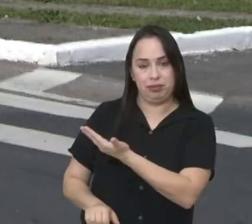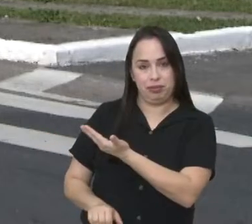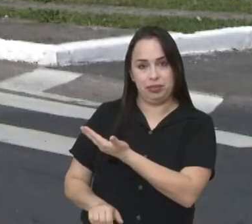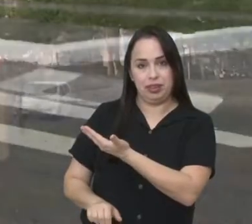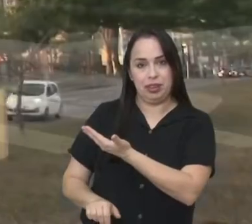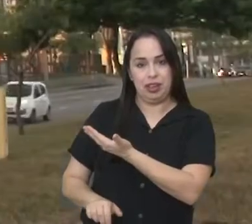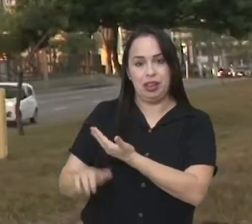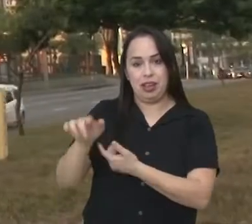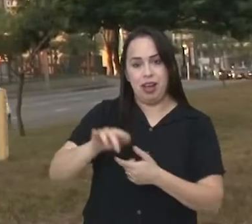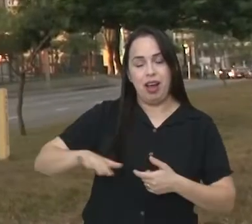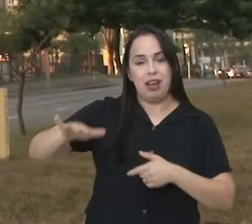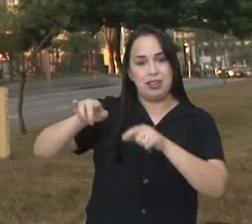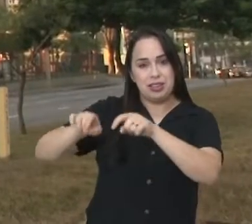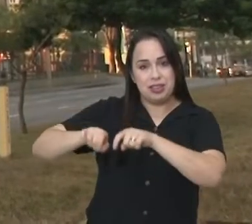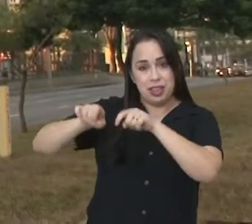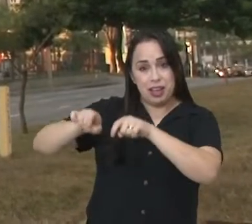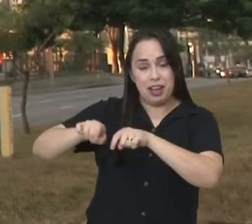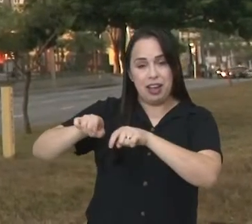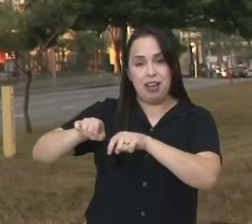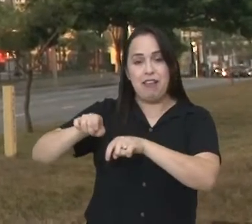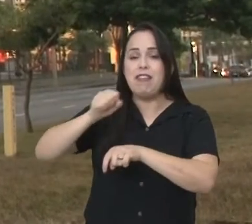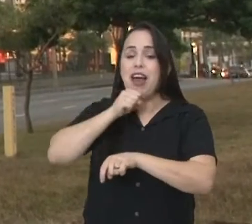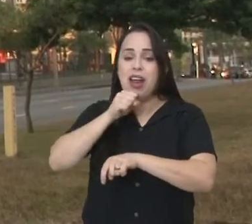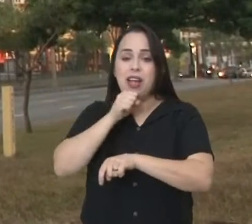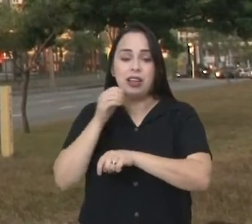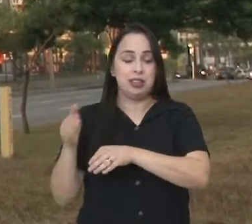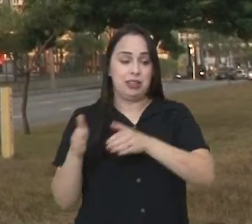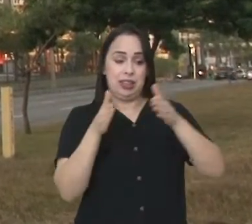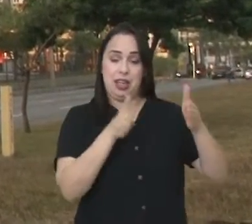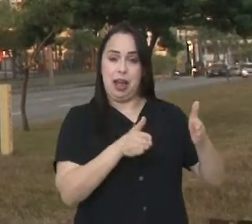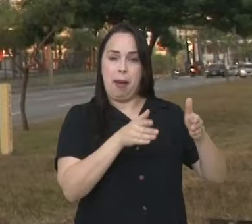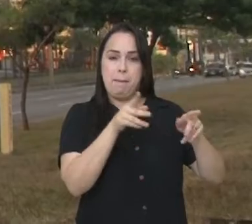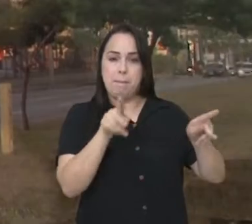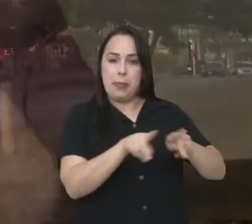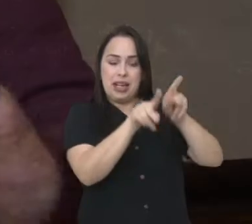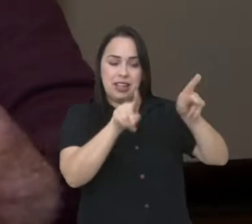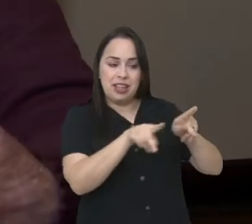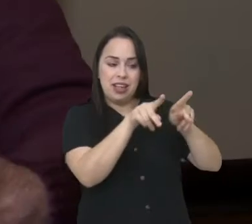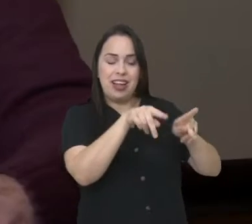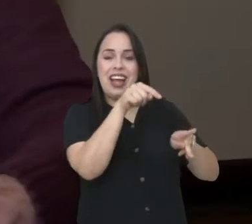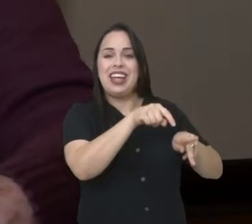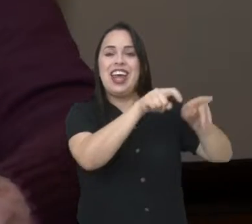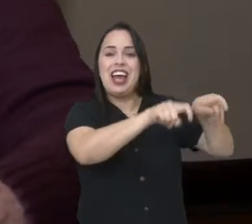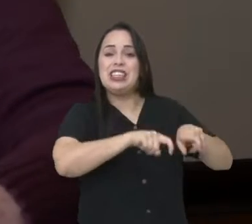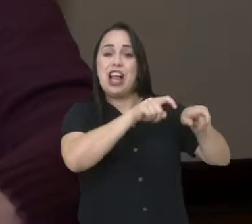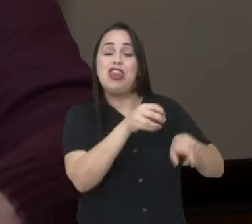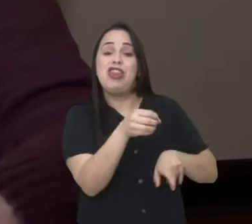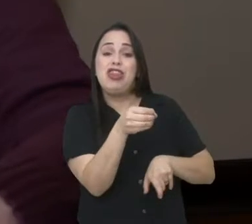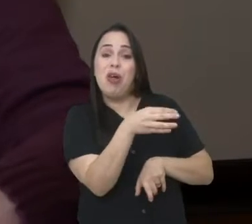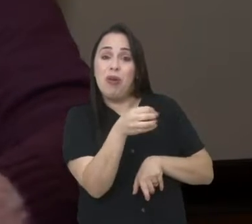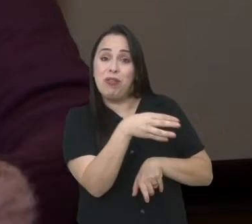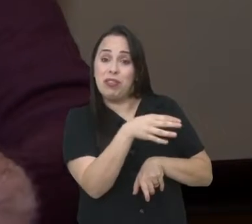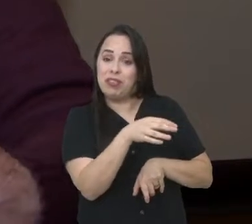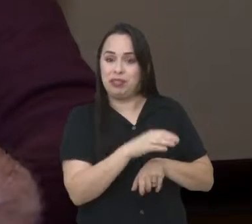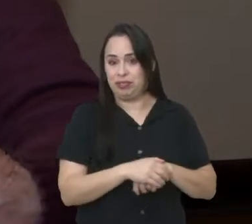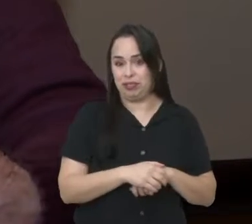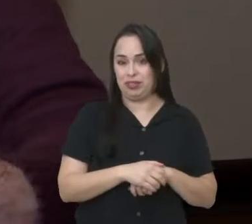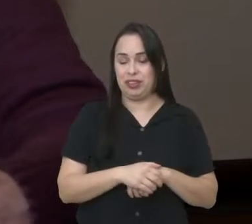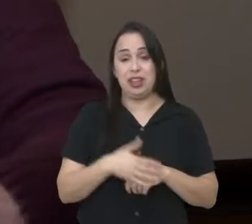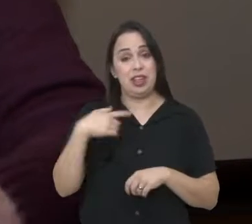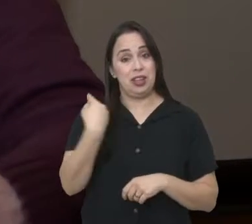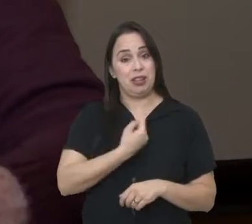velha. Onde tem o Center Valley, era outra chácara, era a chácara nova. E a chácara que